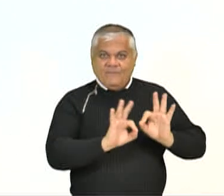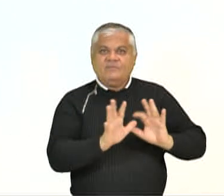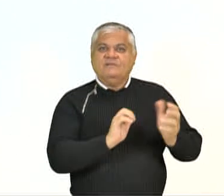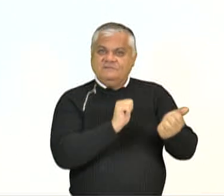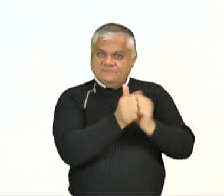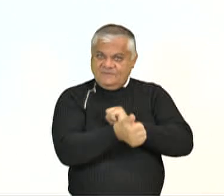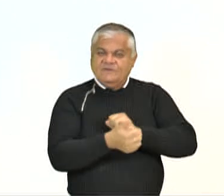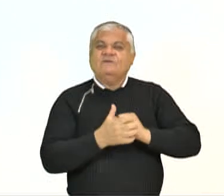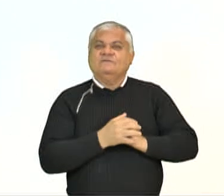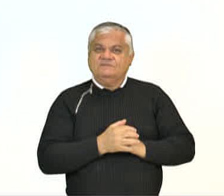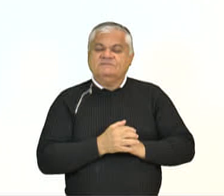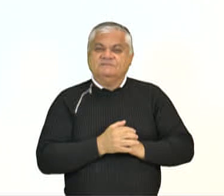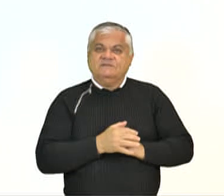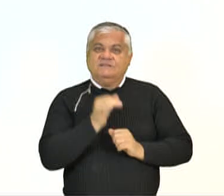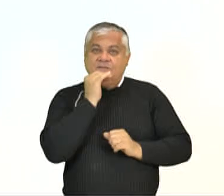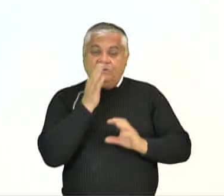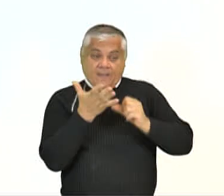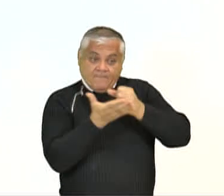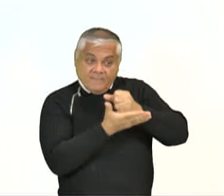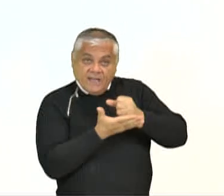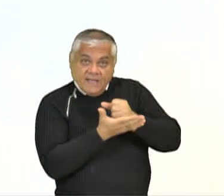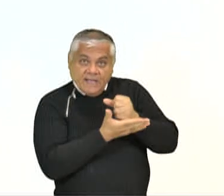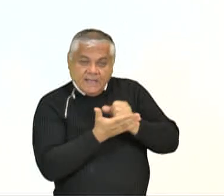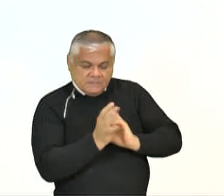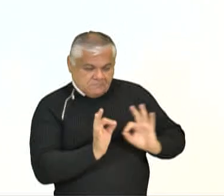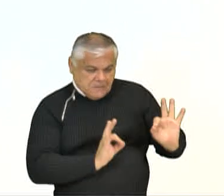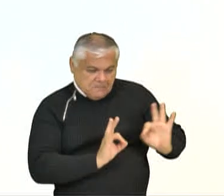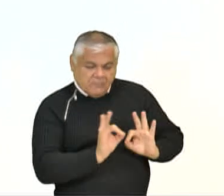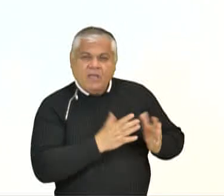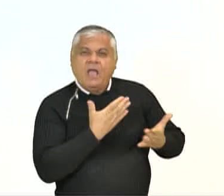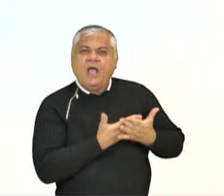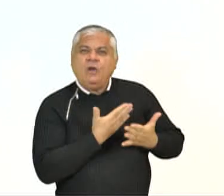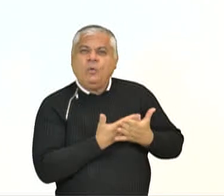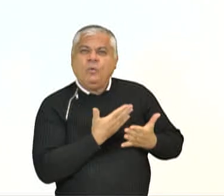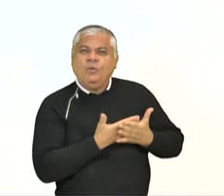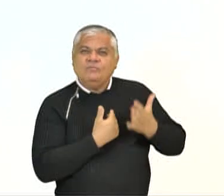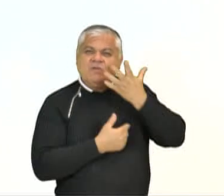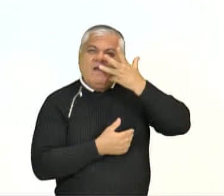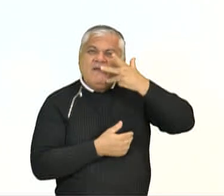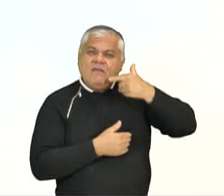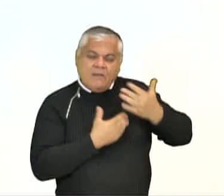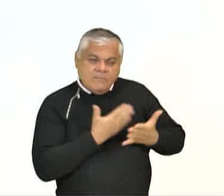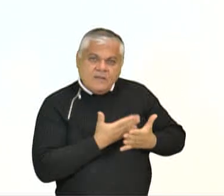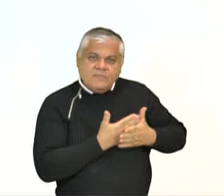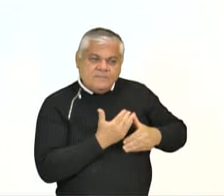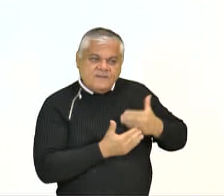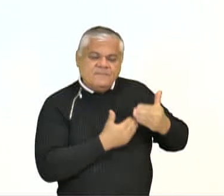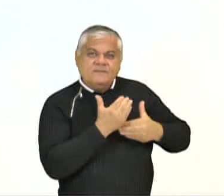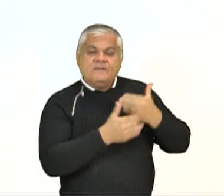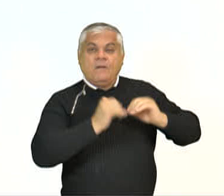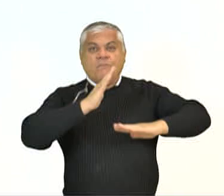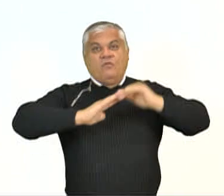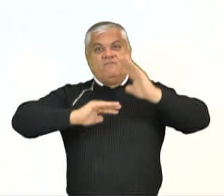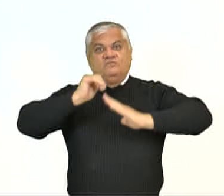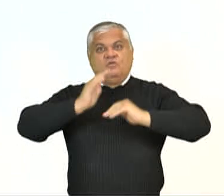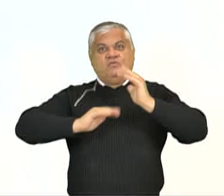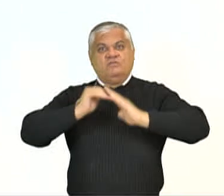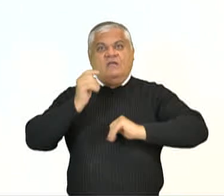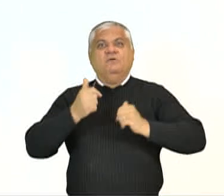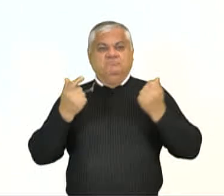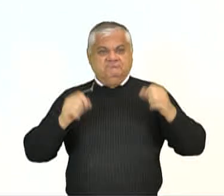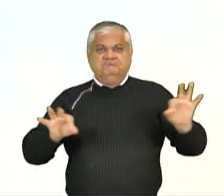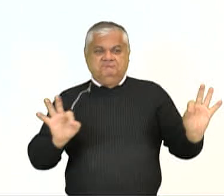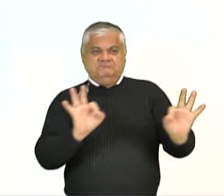bem estruturado e vem desde a base, né, trazendo os seus alunos desde a base até a profissionalização, com muito